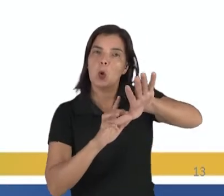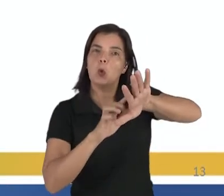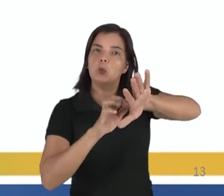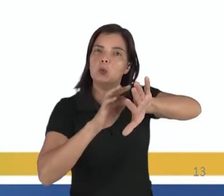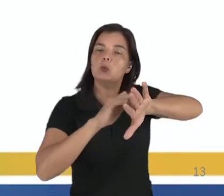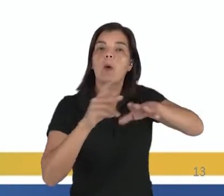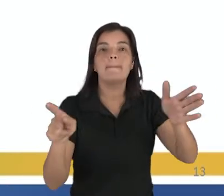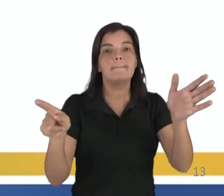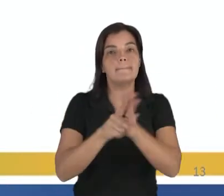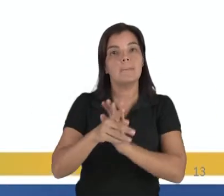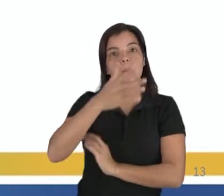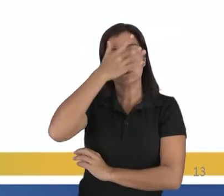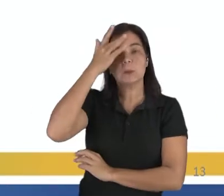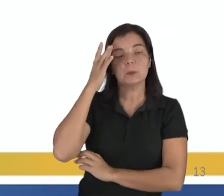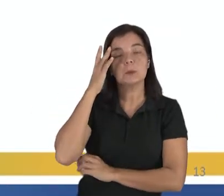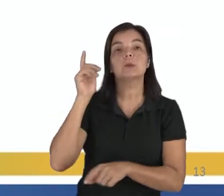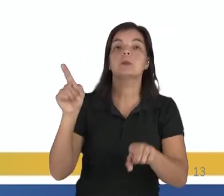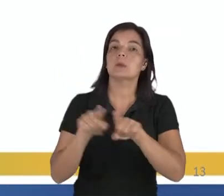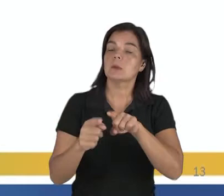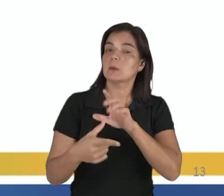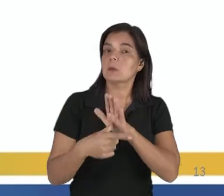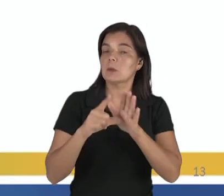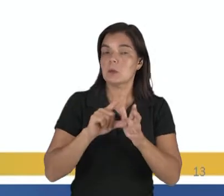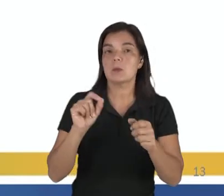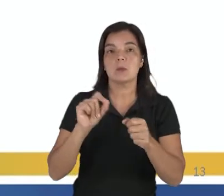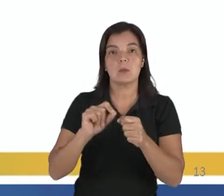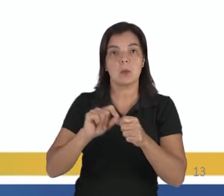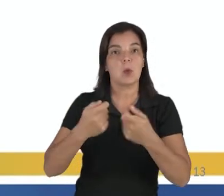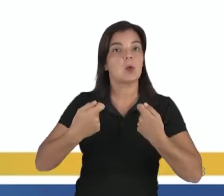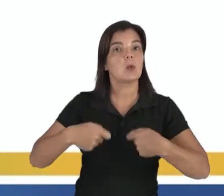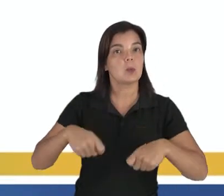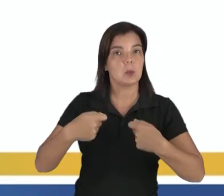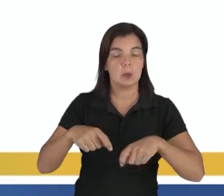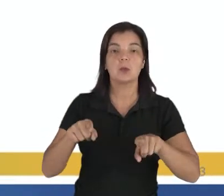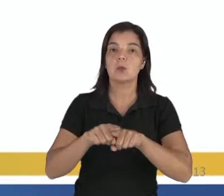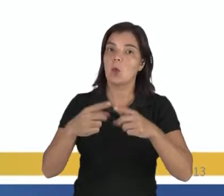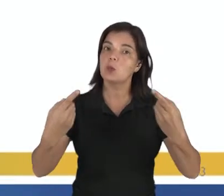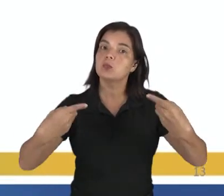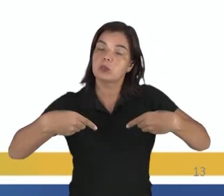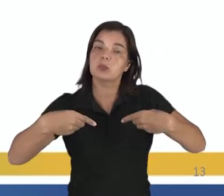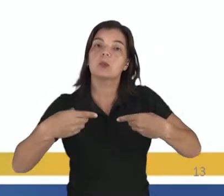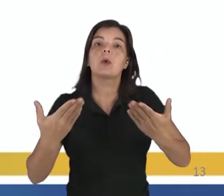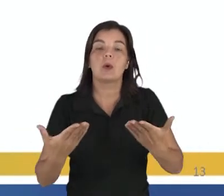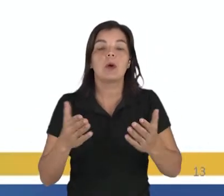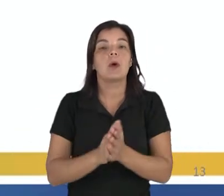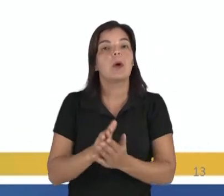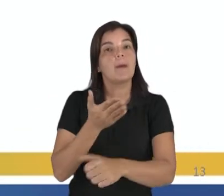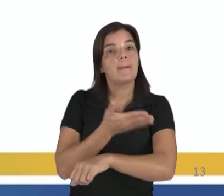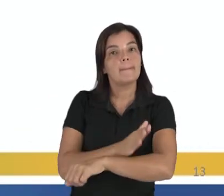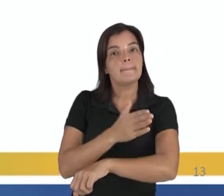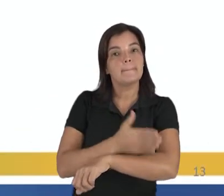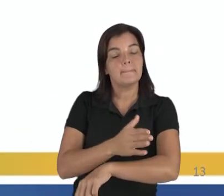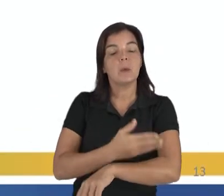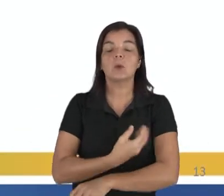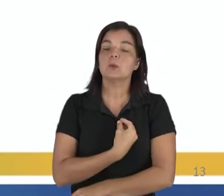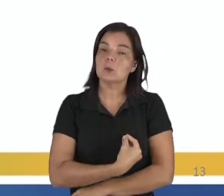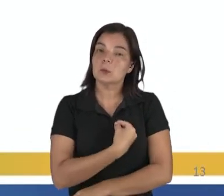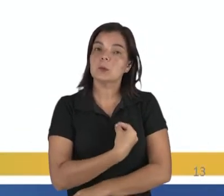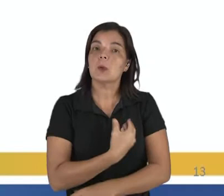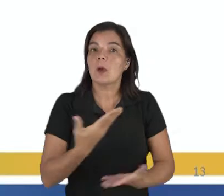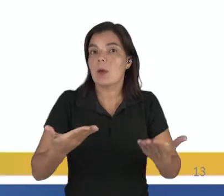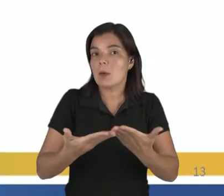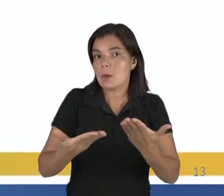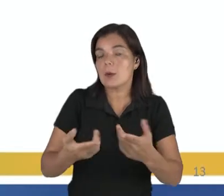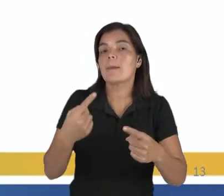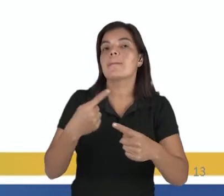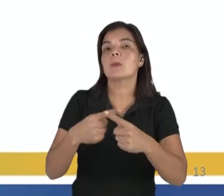próprio do ser humano. O que antes fazia por necessidade e desafio, a sua própria existência, né? Agora